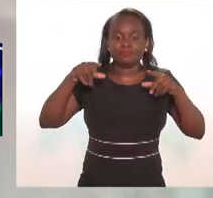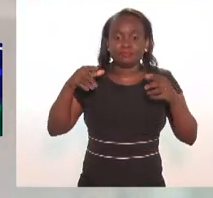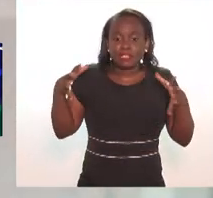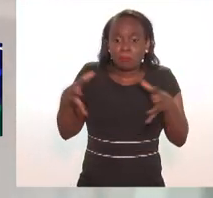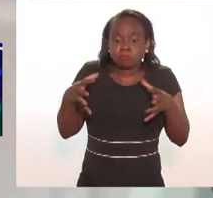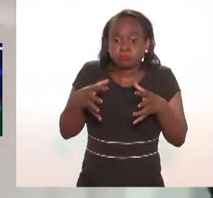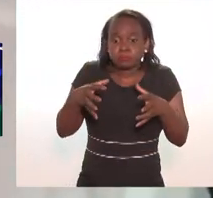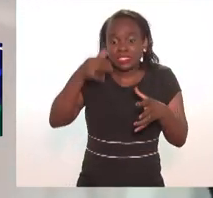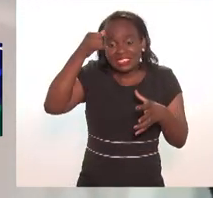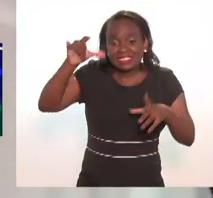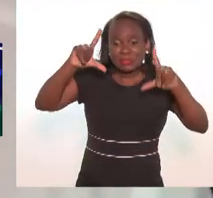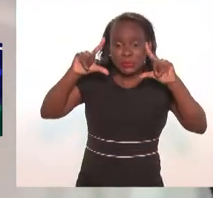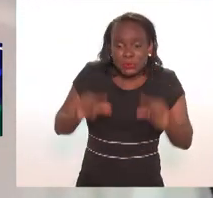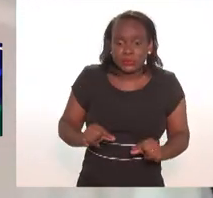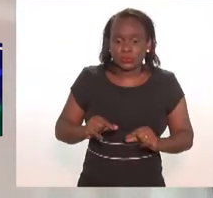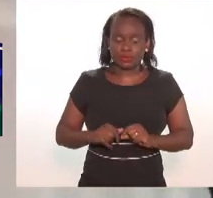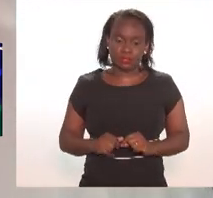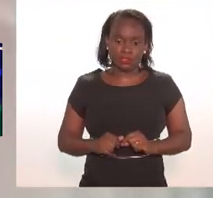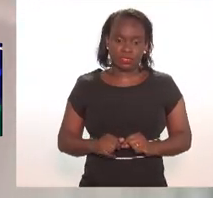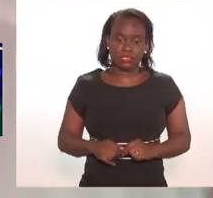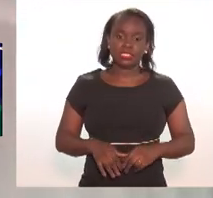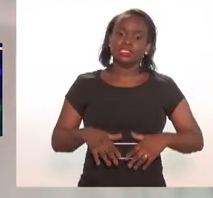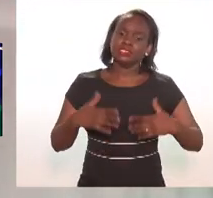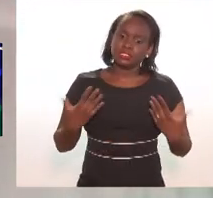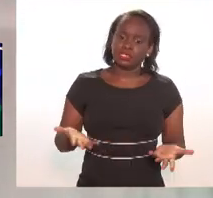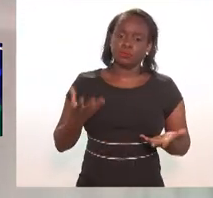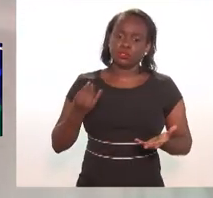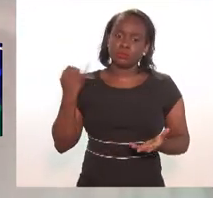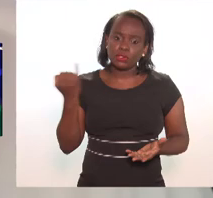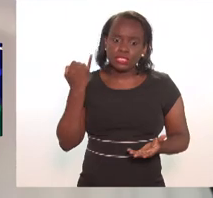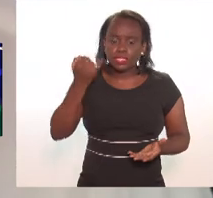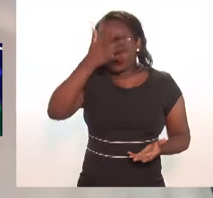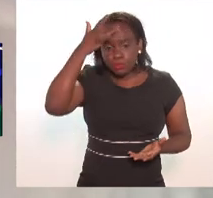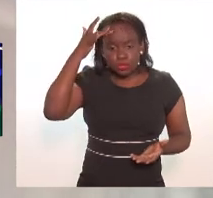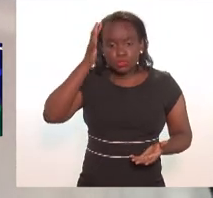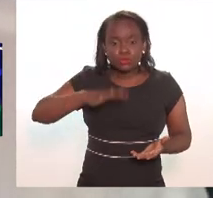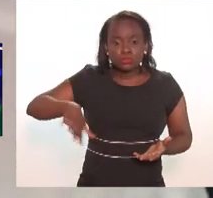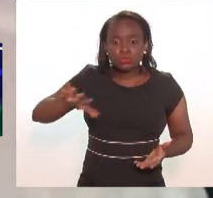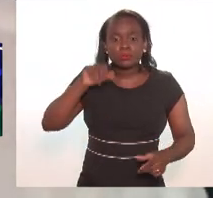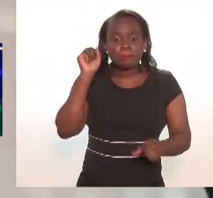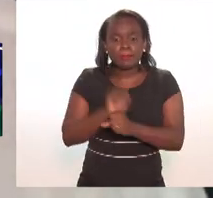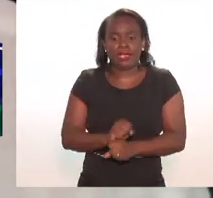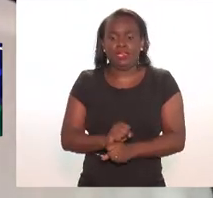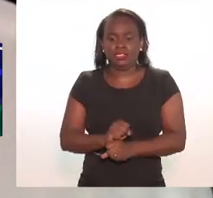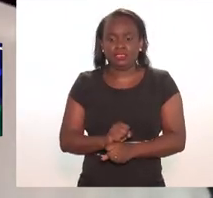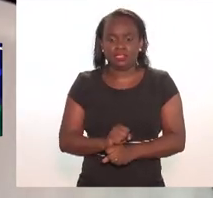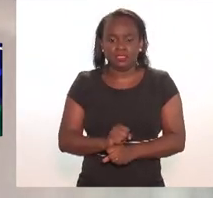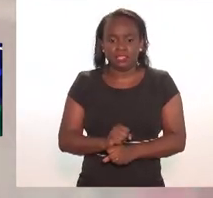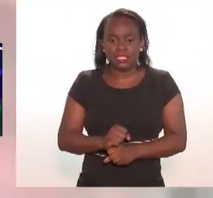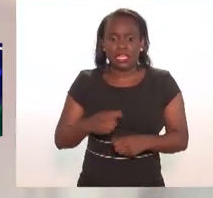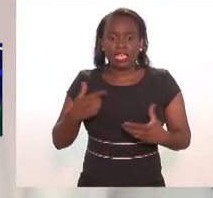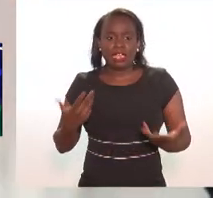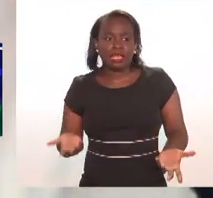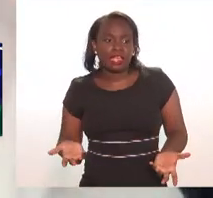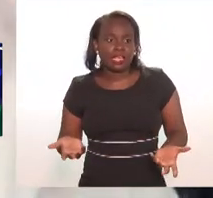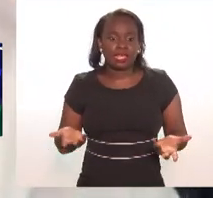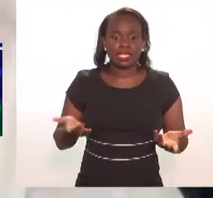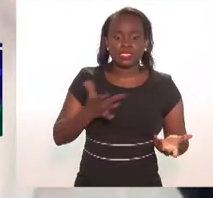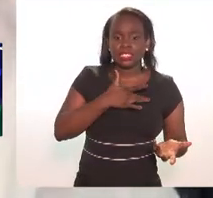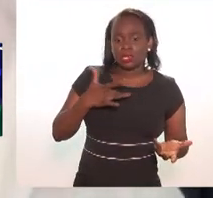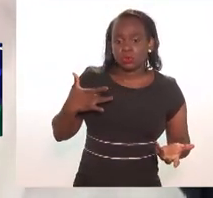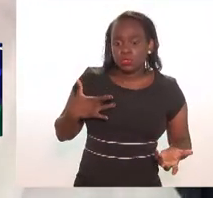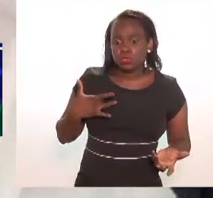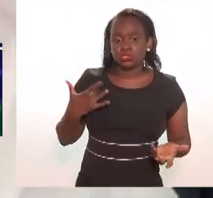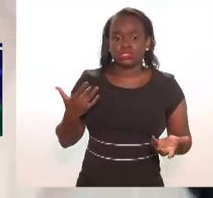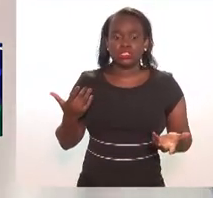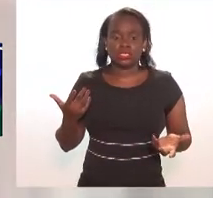aglomeração possível. Então, é muito importante as pessoas pararem com essa coisa que saúde é,